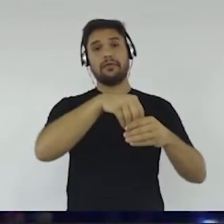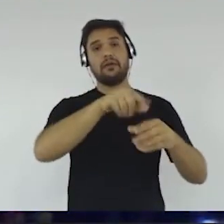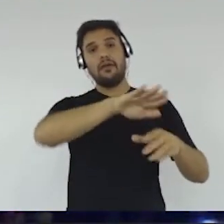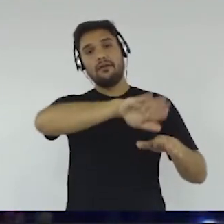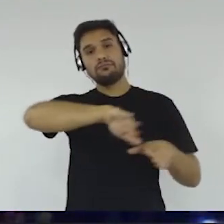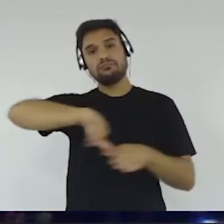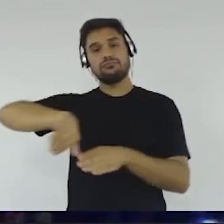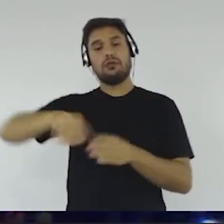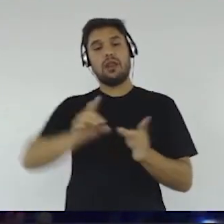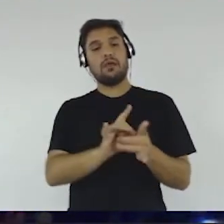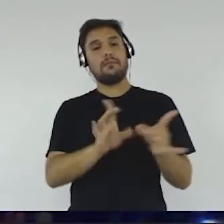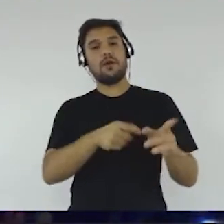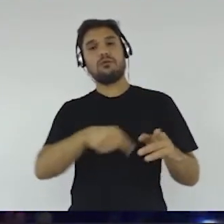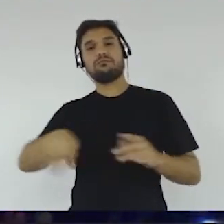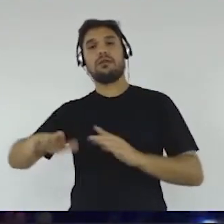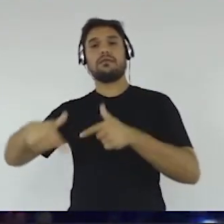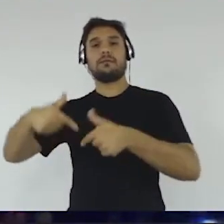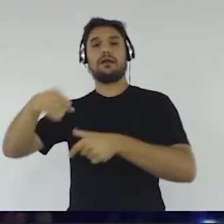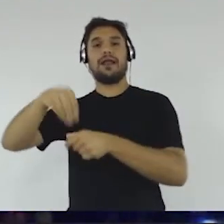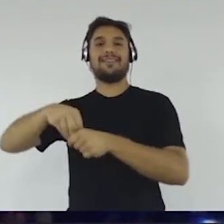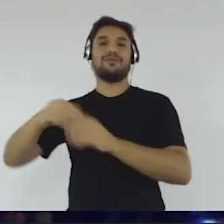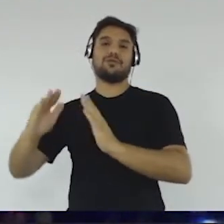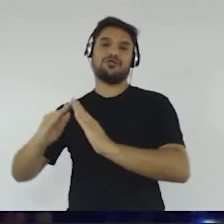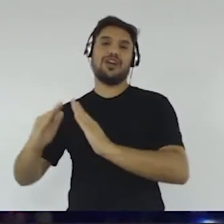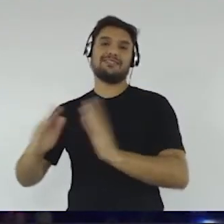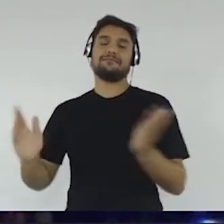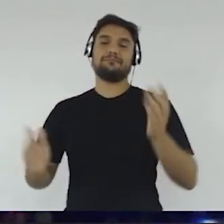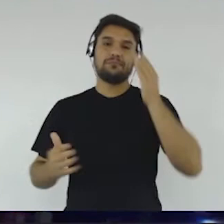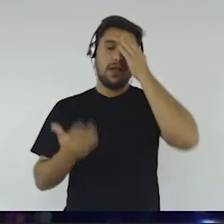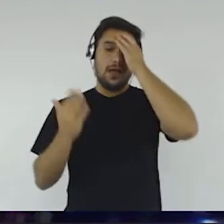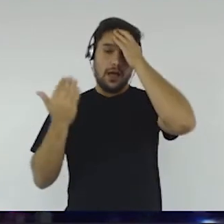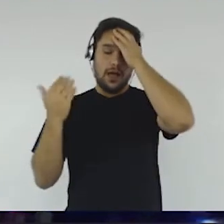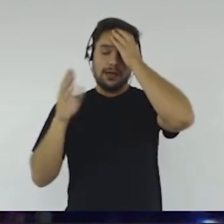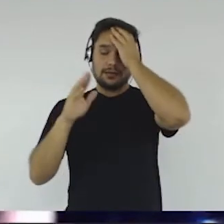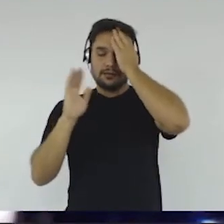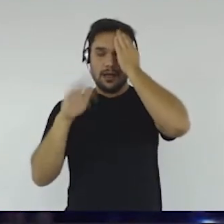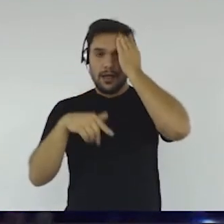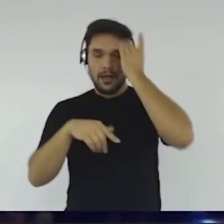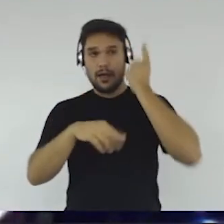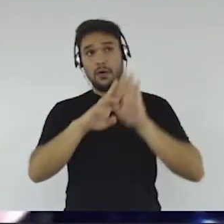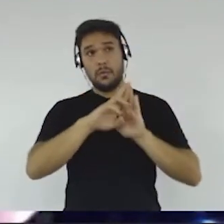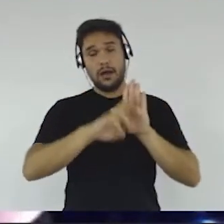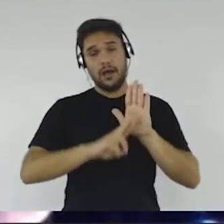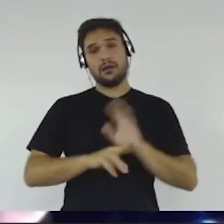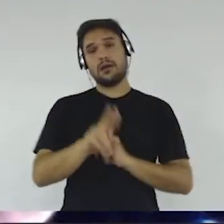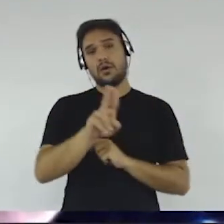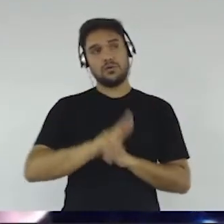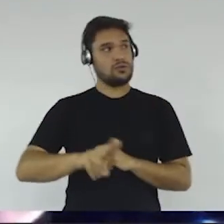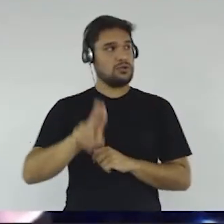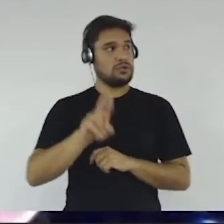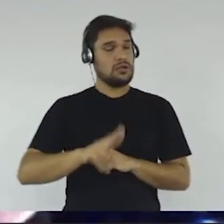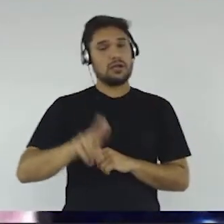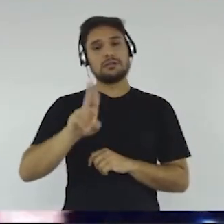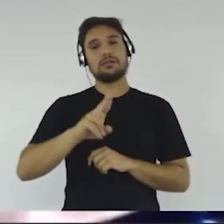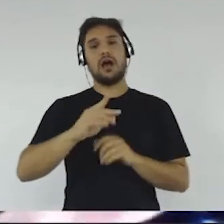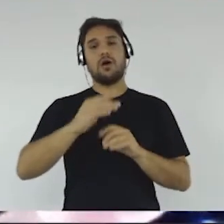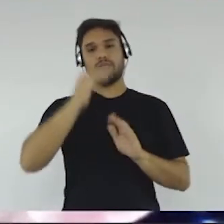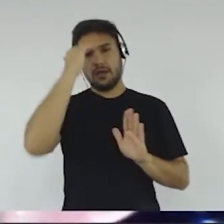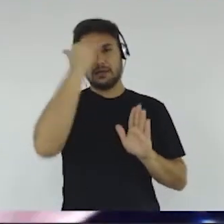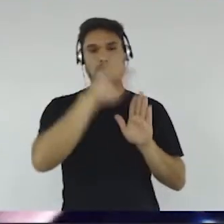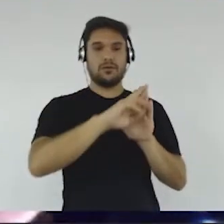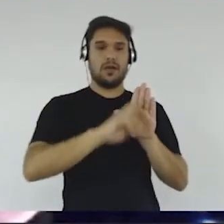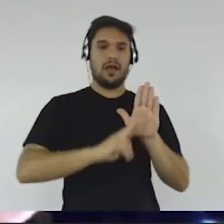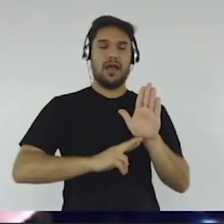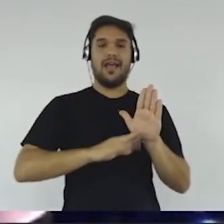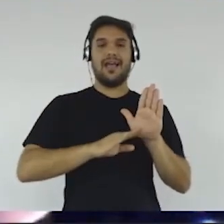verdade, instituíam como regra aquilo que já era quase uma regra, que é a utilização dos protocolos